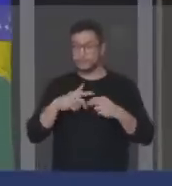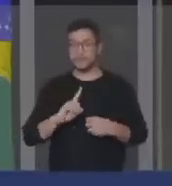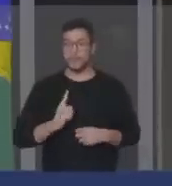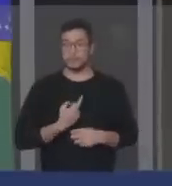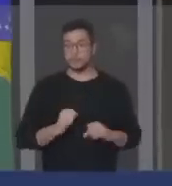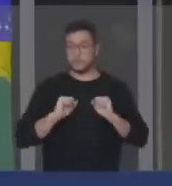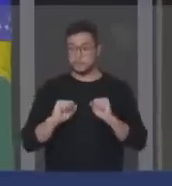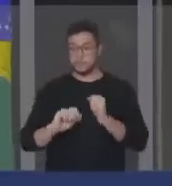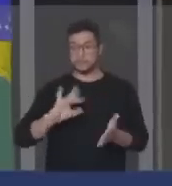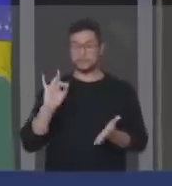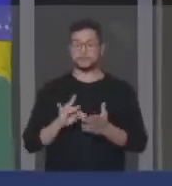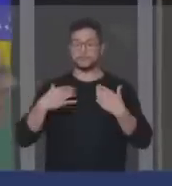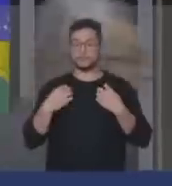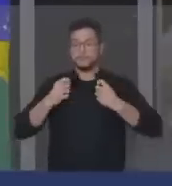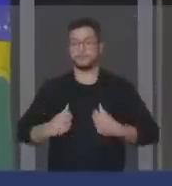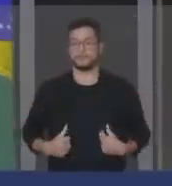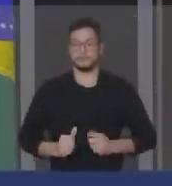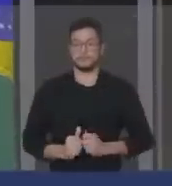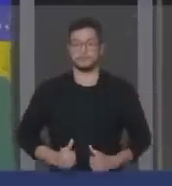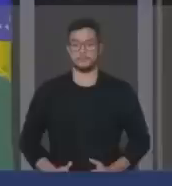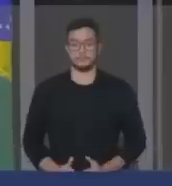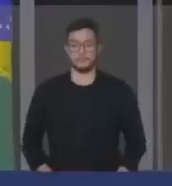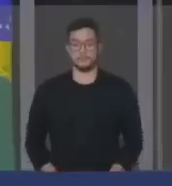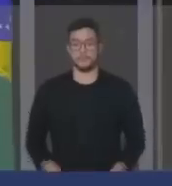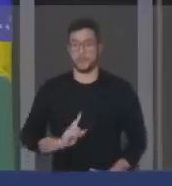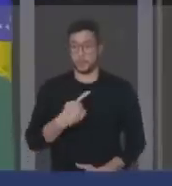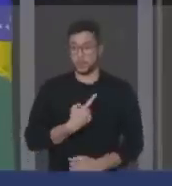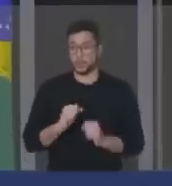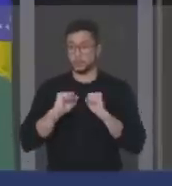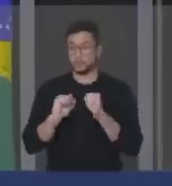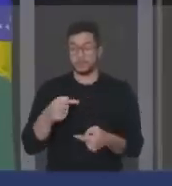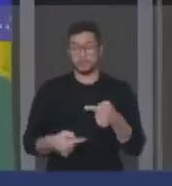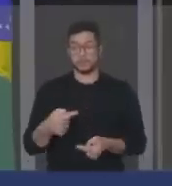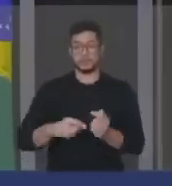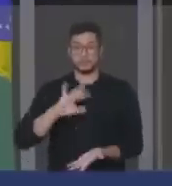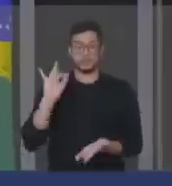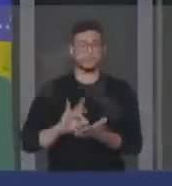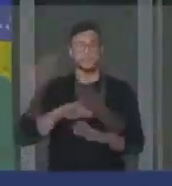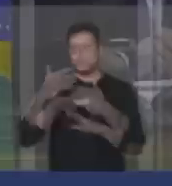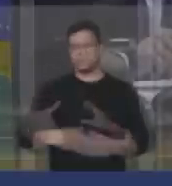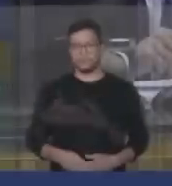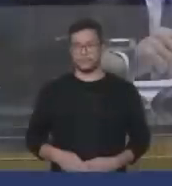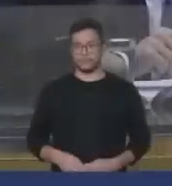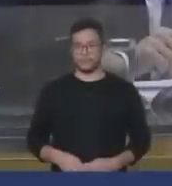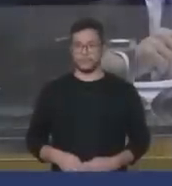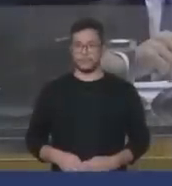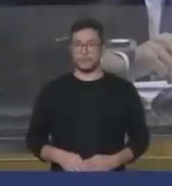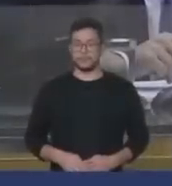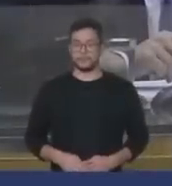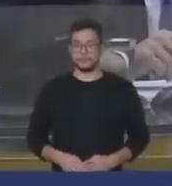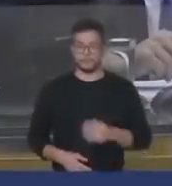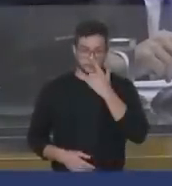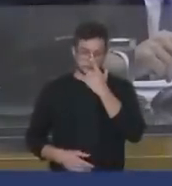tivemos de poder discutir profundamente todos os aspectos desse substitutivo. Passa-se